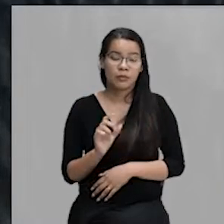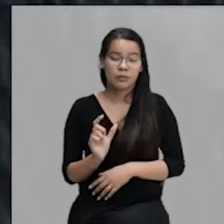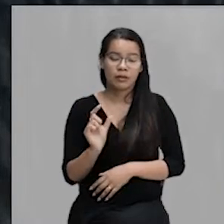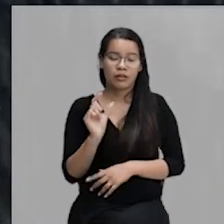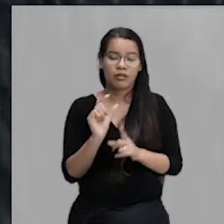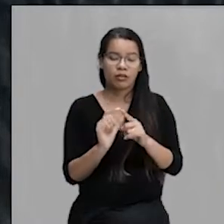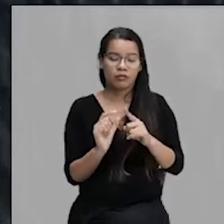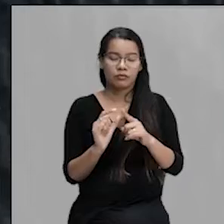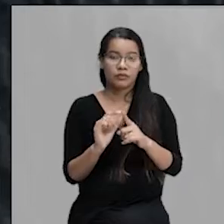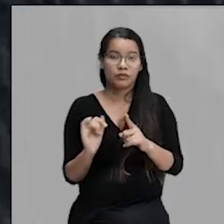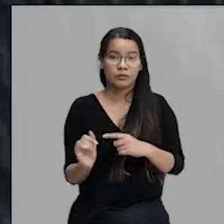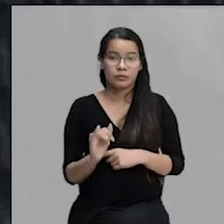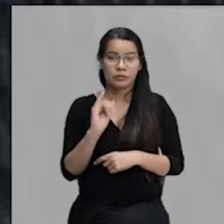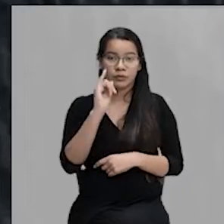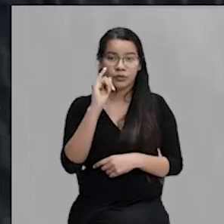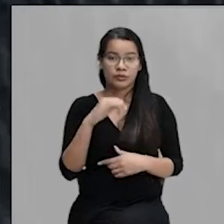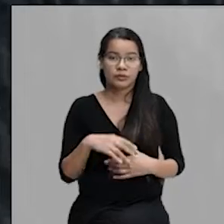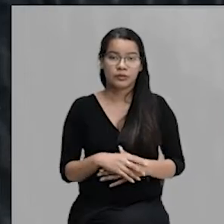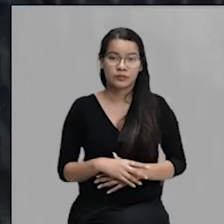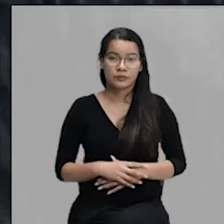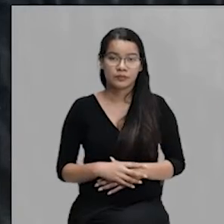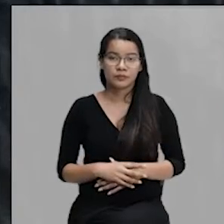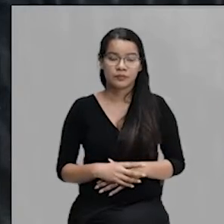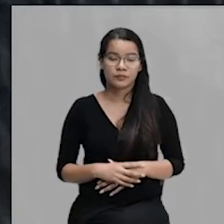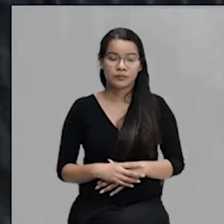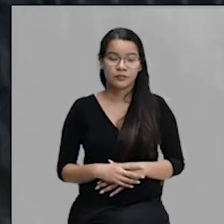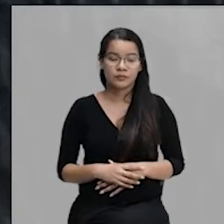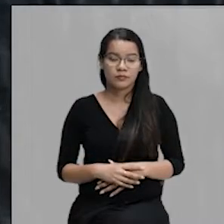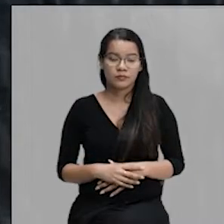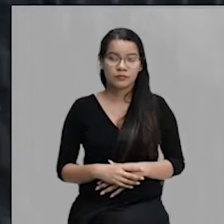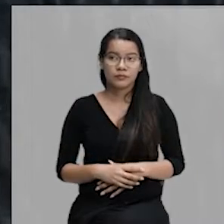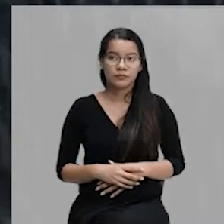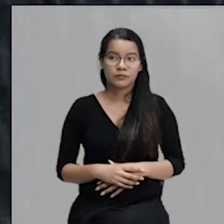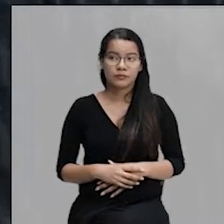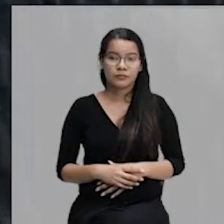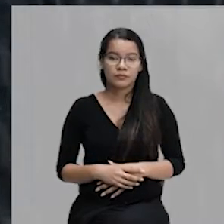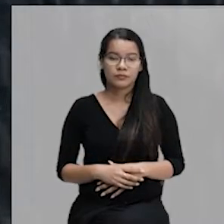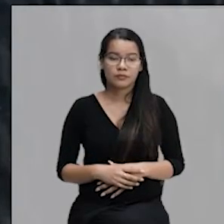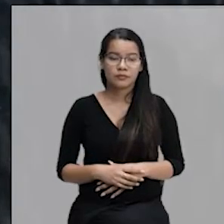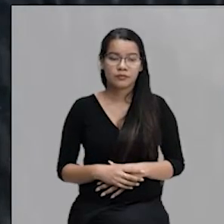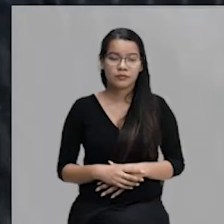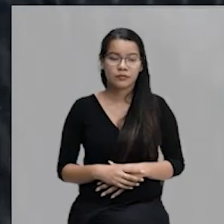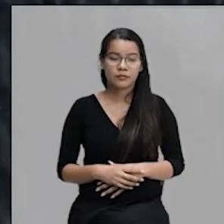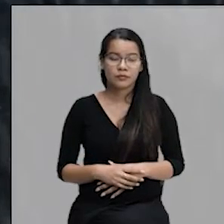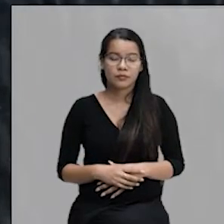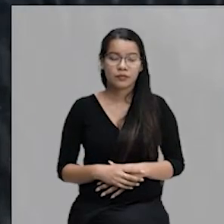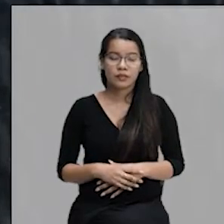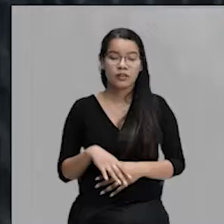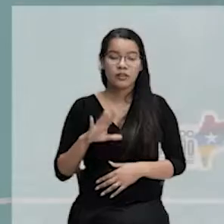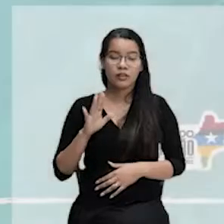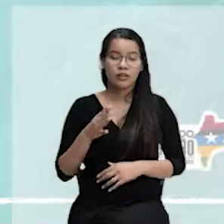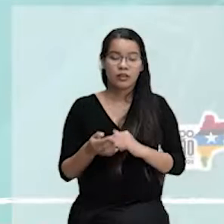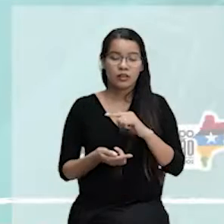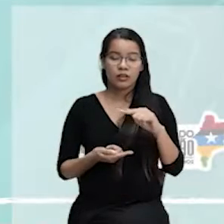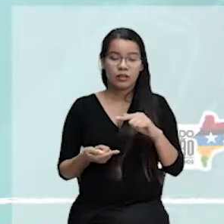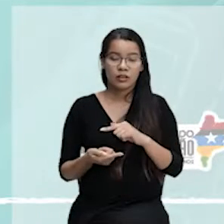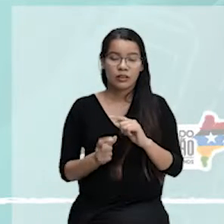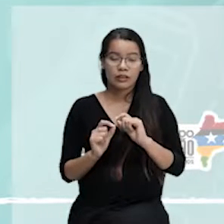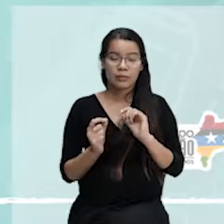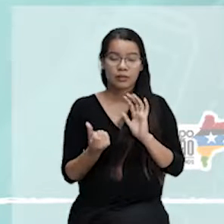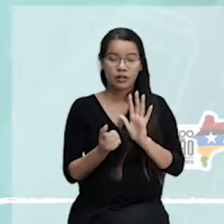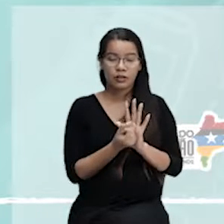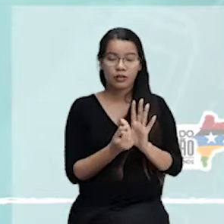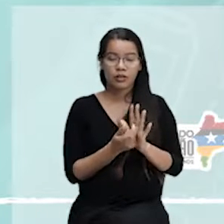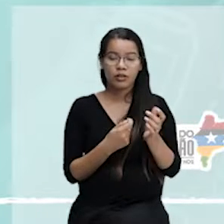palavra-chave, institucionalidade global sobre a questão ambiental. No âmbito da globalização, que marcou